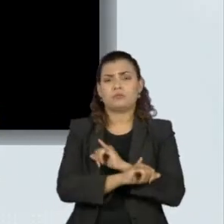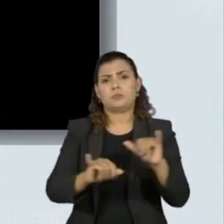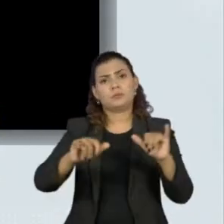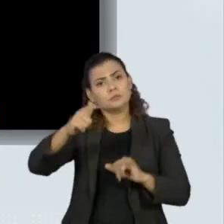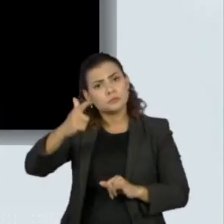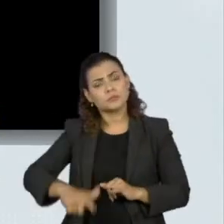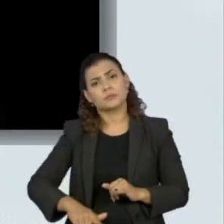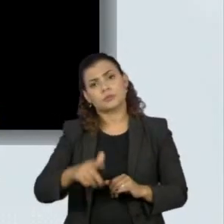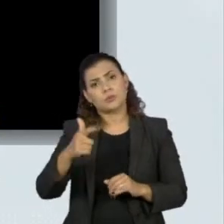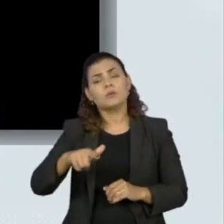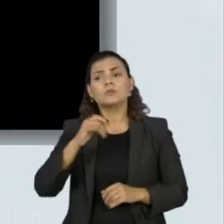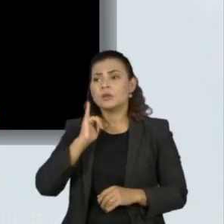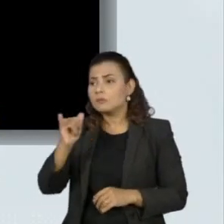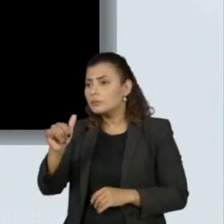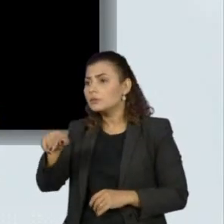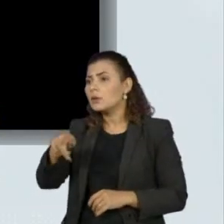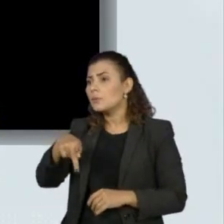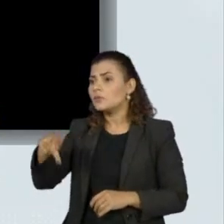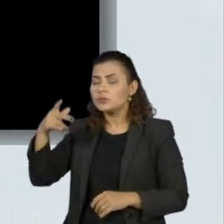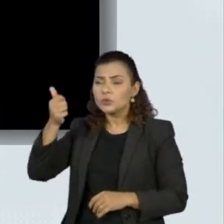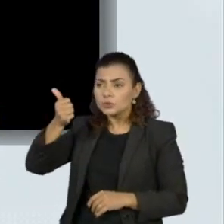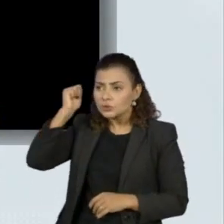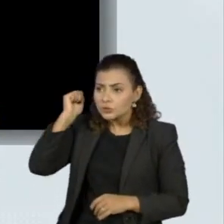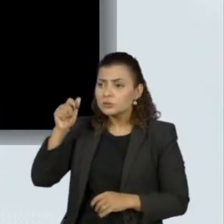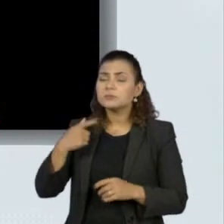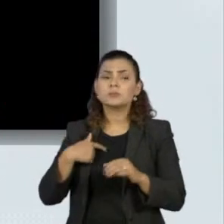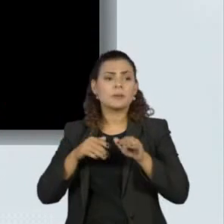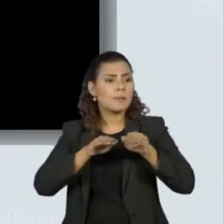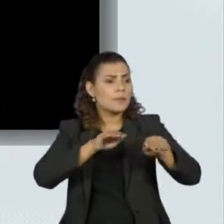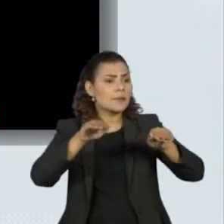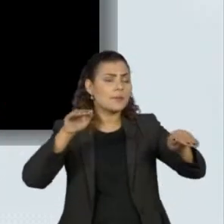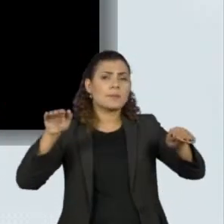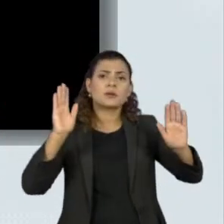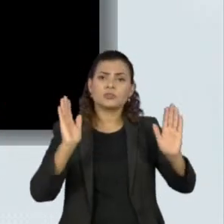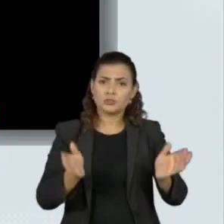comuniquei ao professor Dimas, a direção do Butantan, sobre